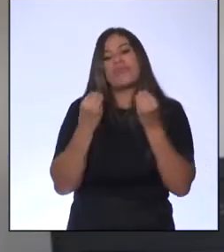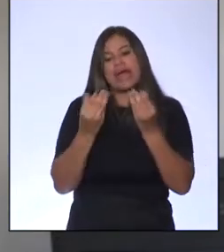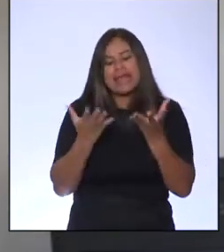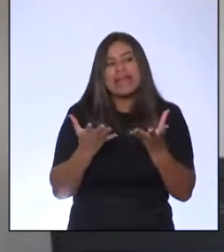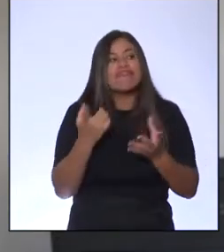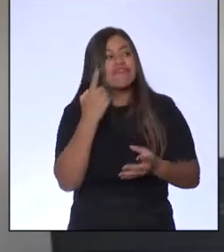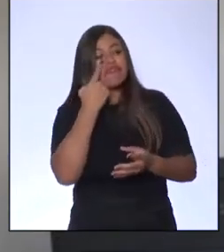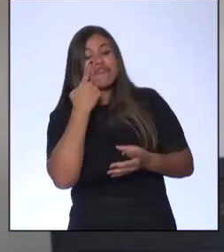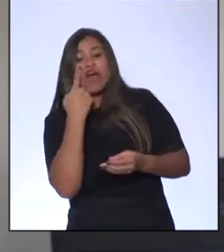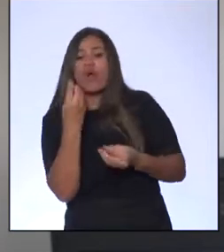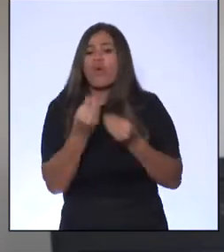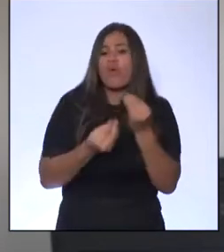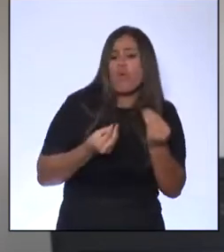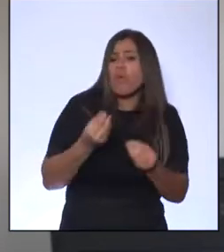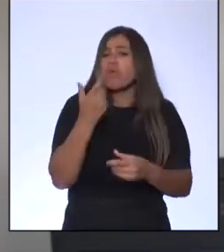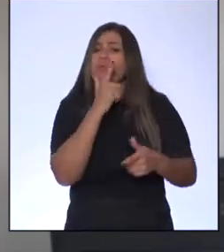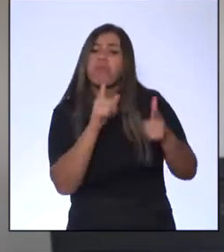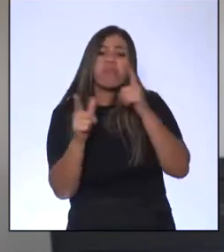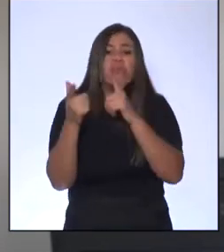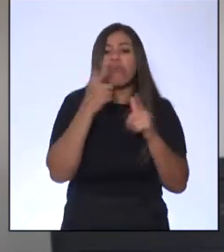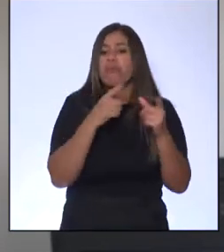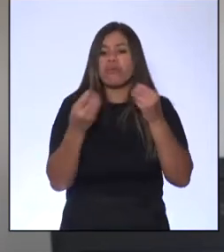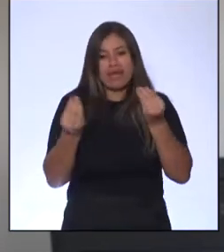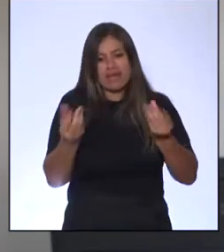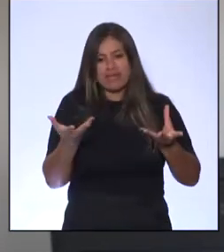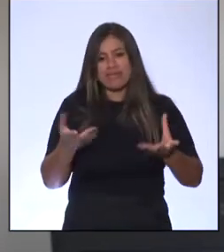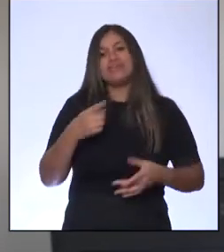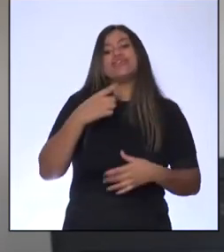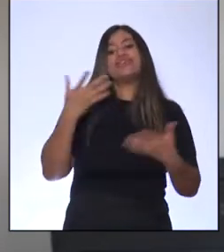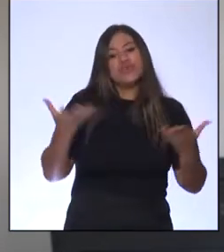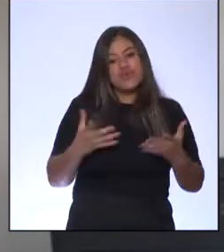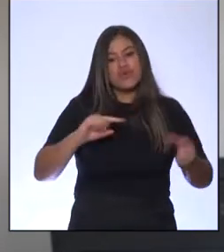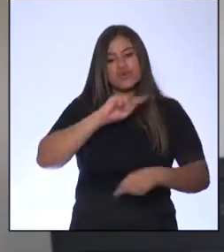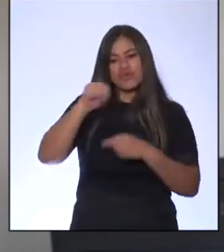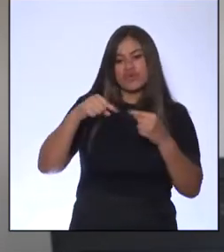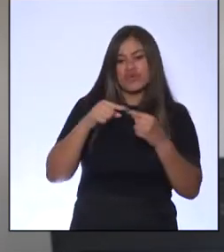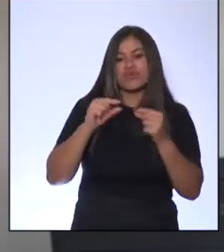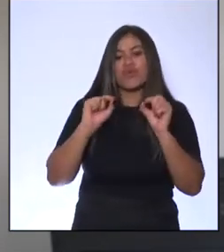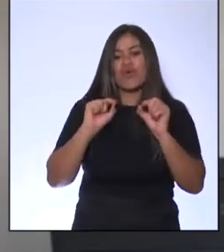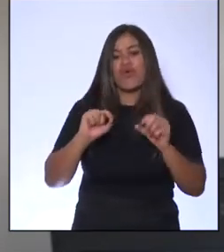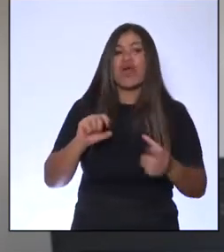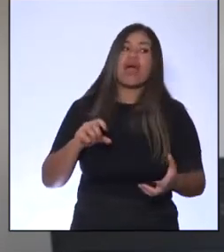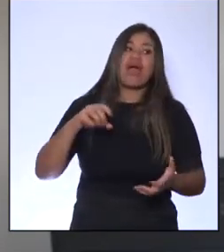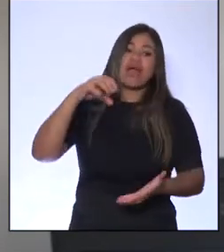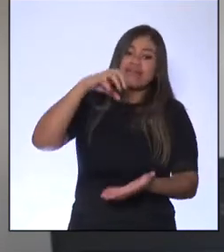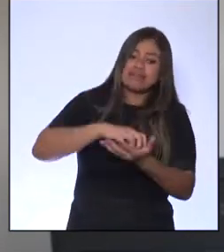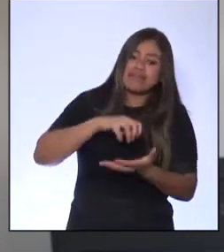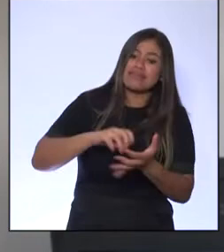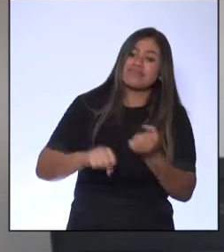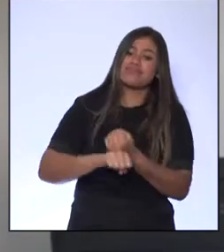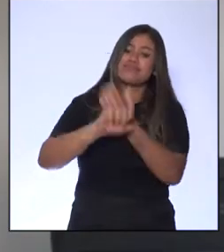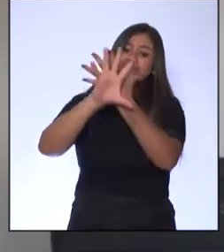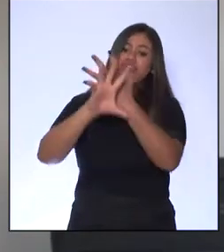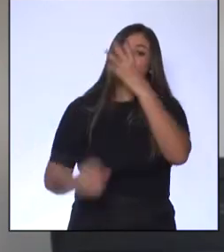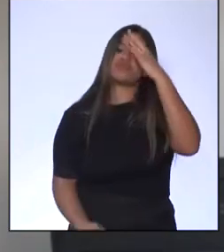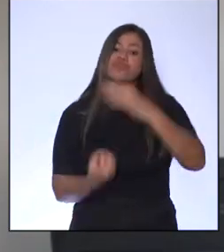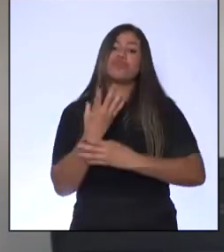Aliás, o objetivo desse quadro que a Centro de Mídias criou é exatamente